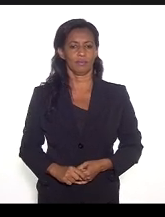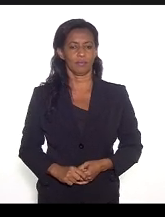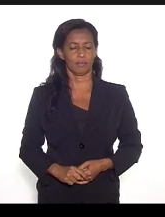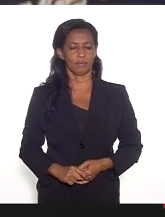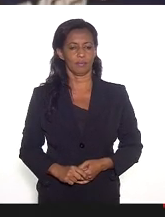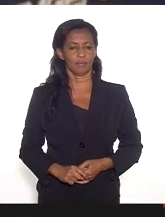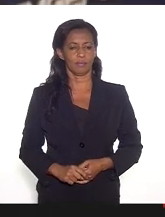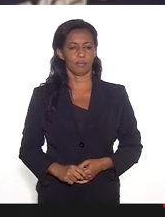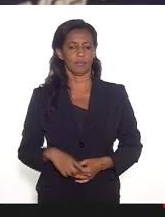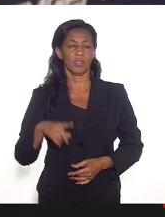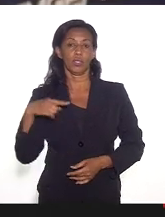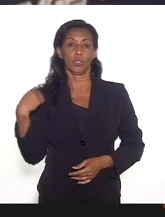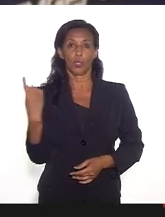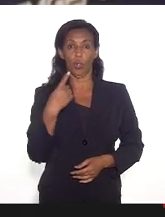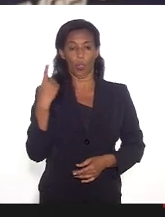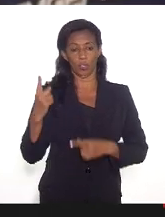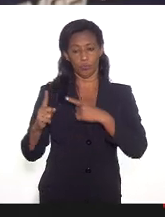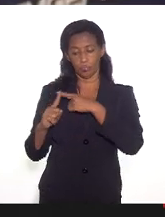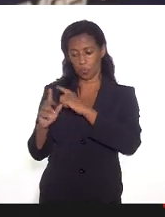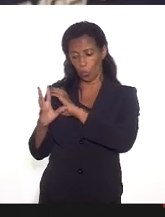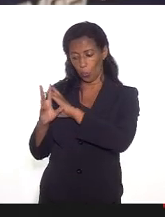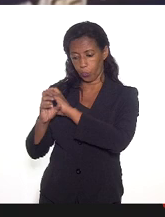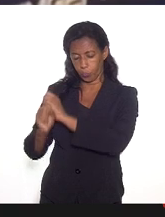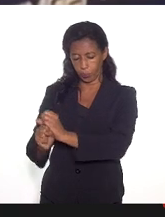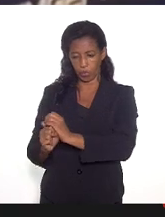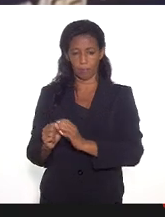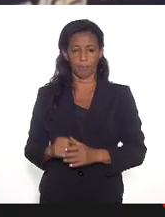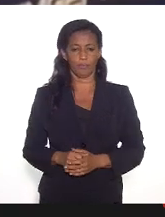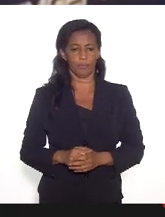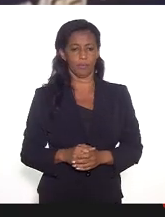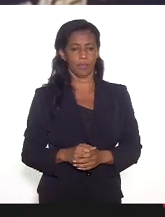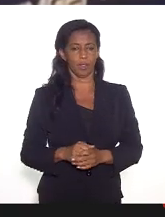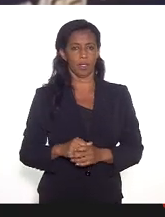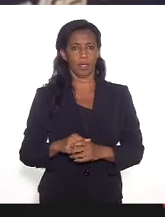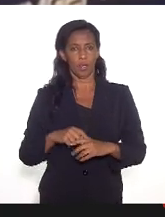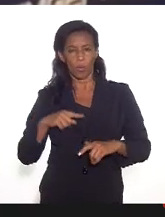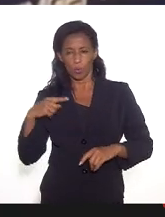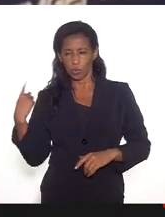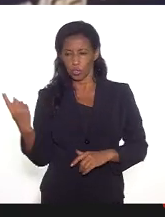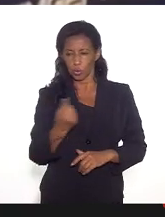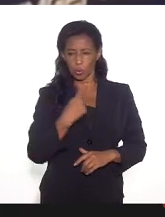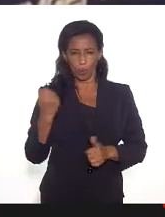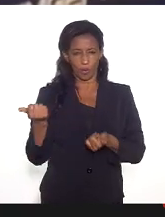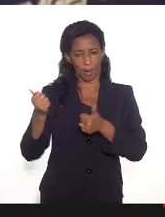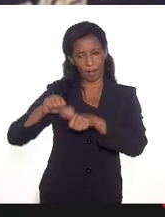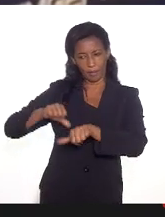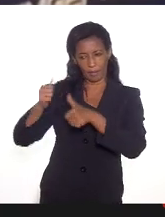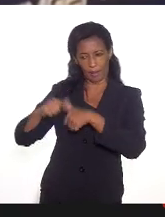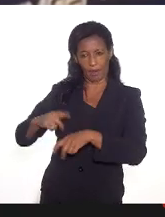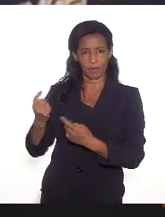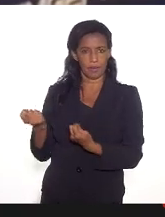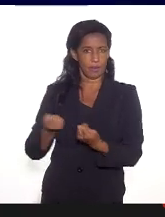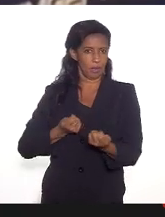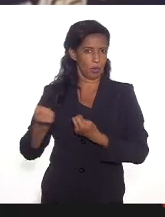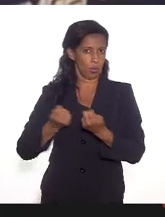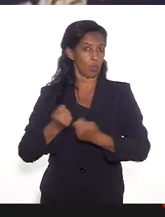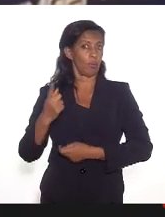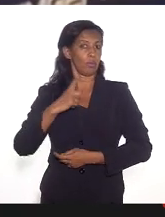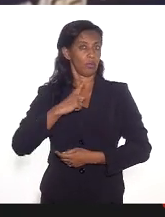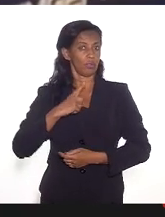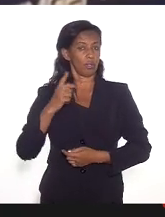Nós fizemos alguns cálculos aqui. Por trás de toda essa análise econômica, nós temos algumas